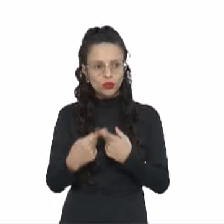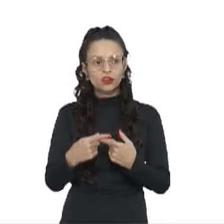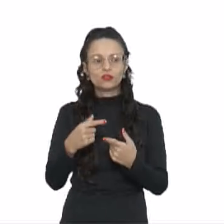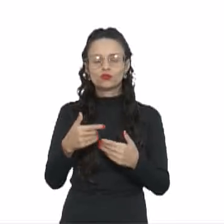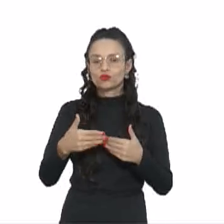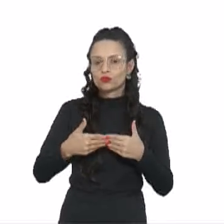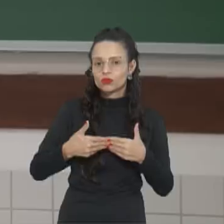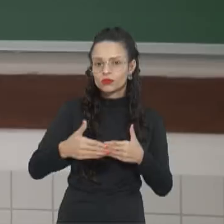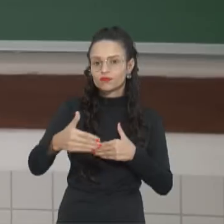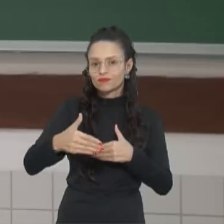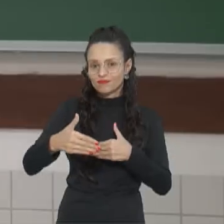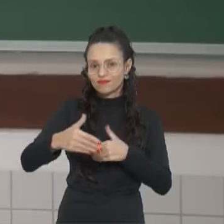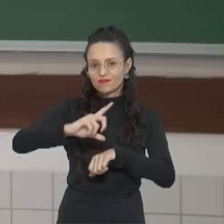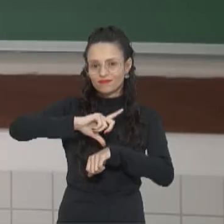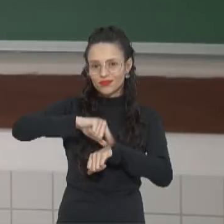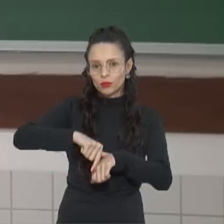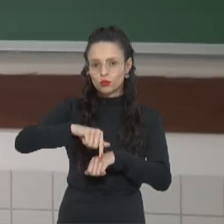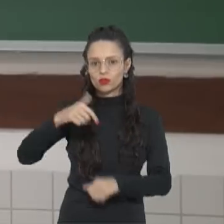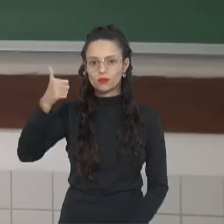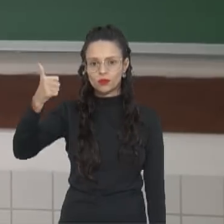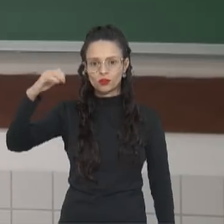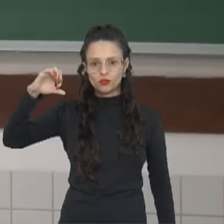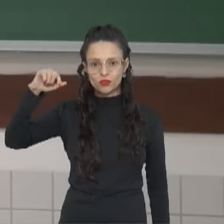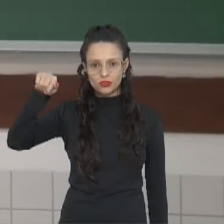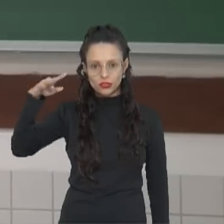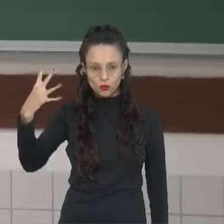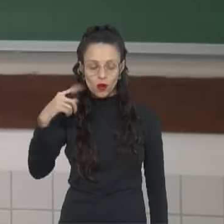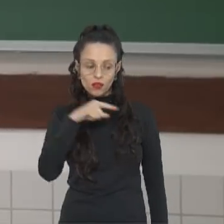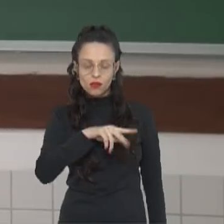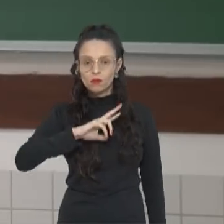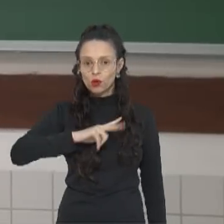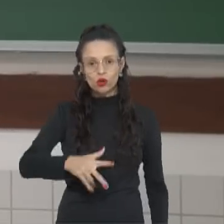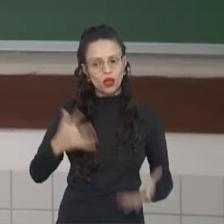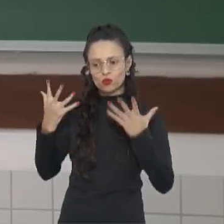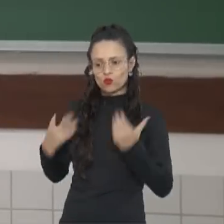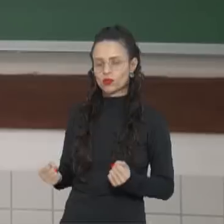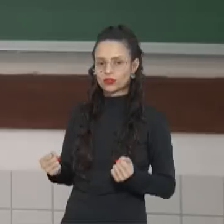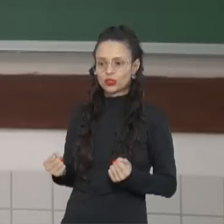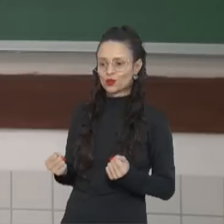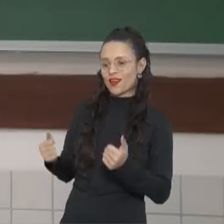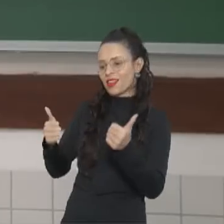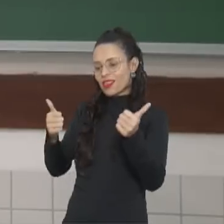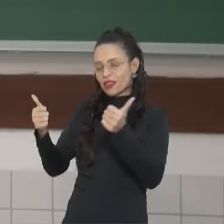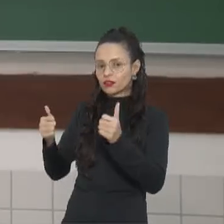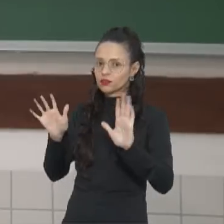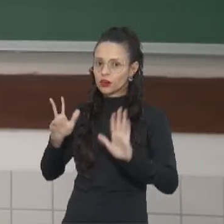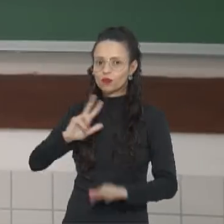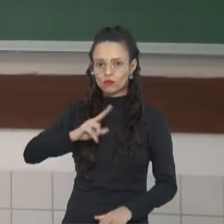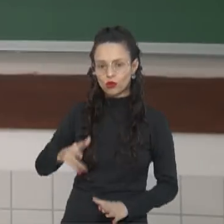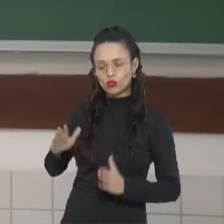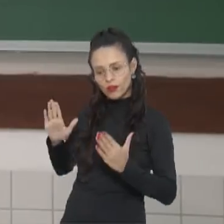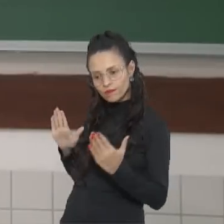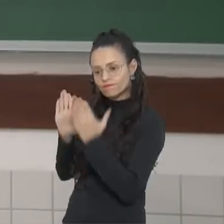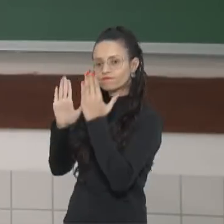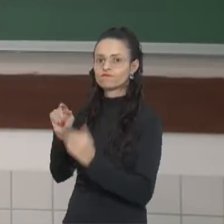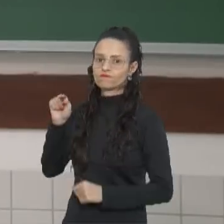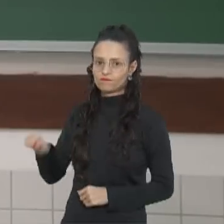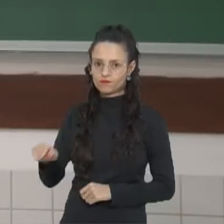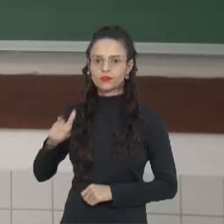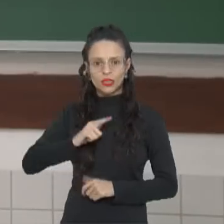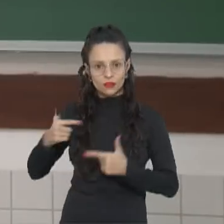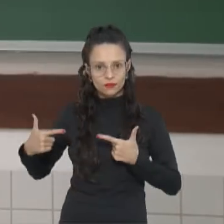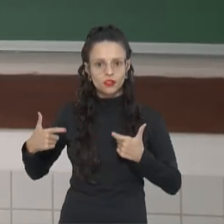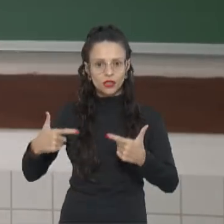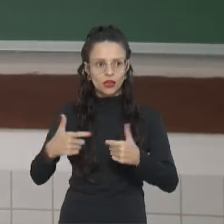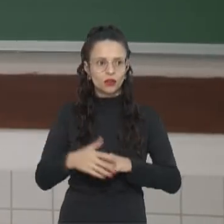independências pós-74. Tá? Portugal, então, não aceitou tranquilamente. Portugal foi para cima e houve